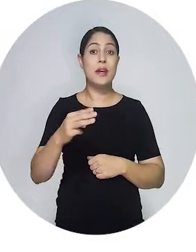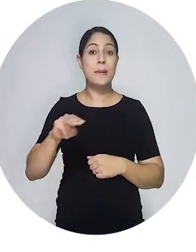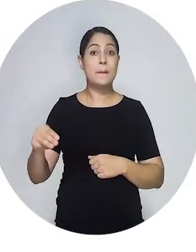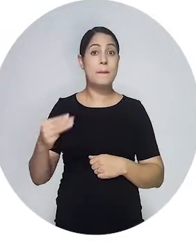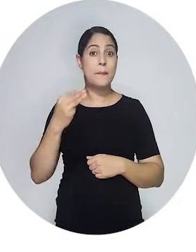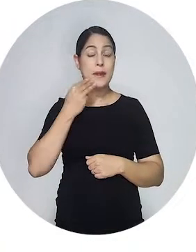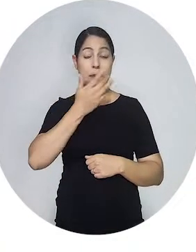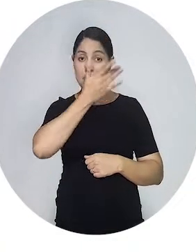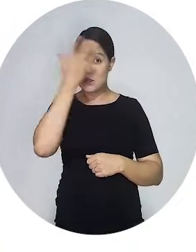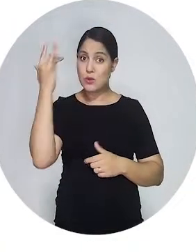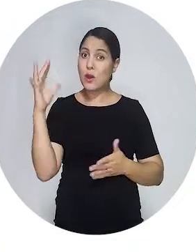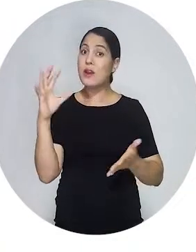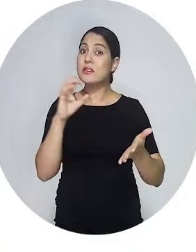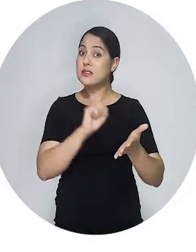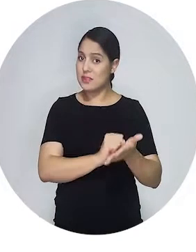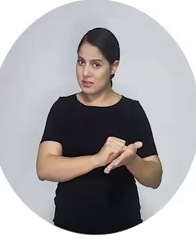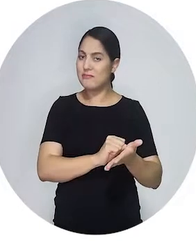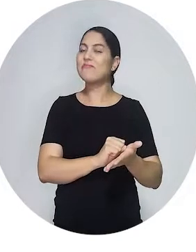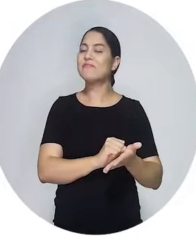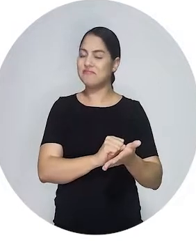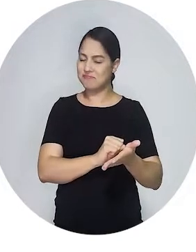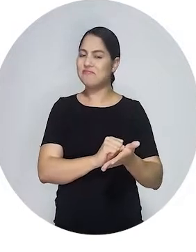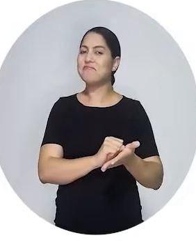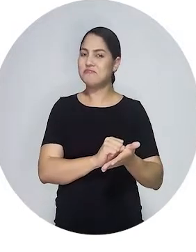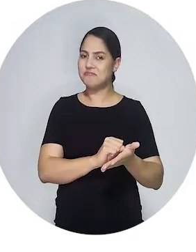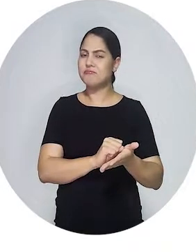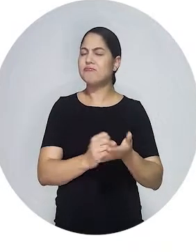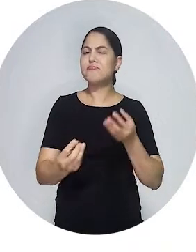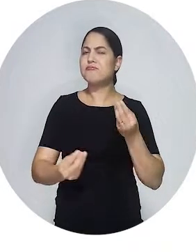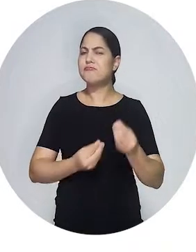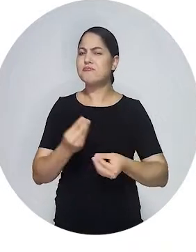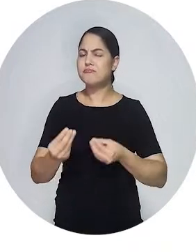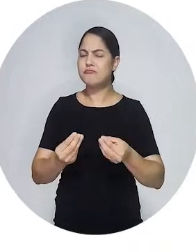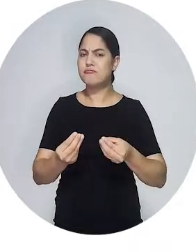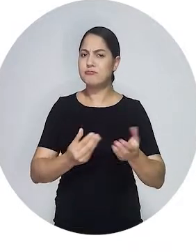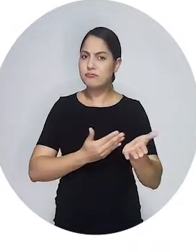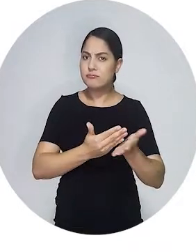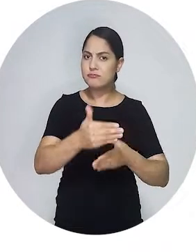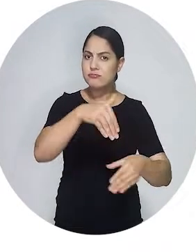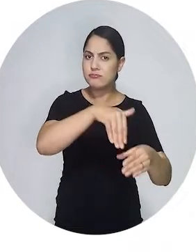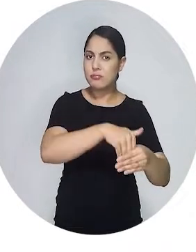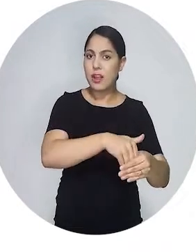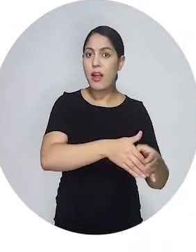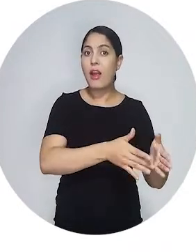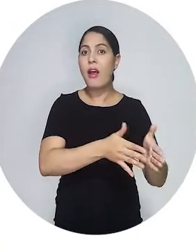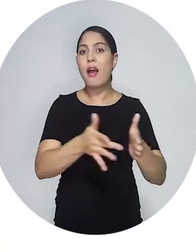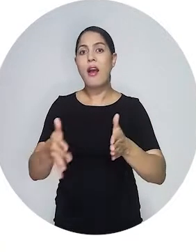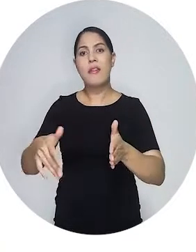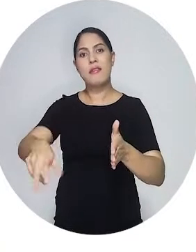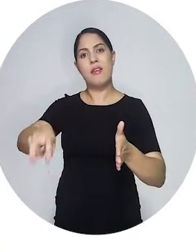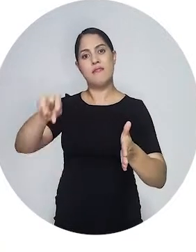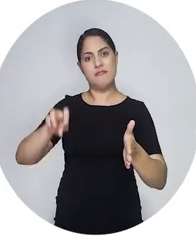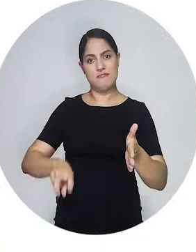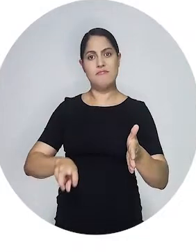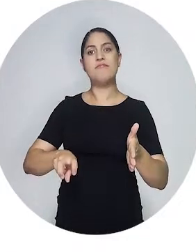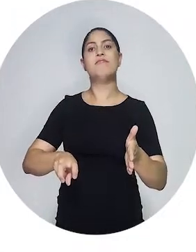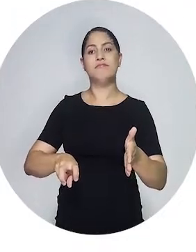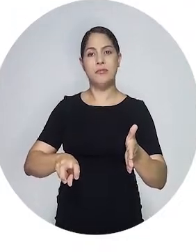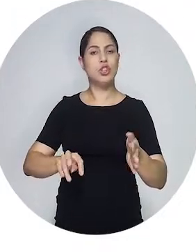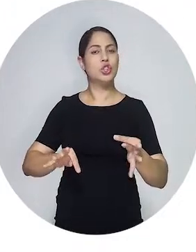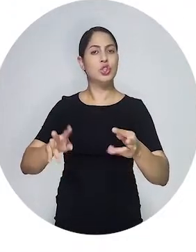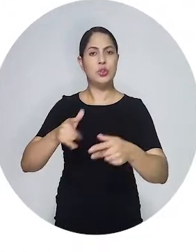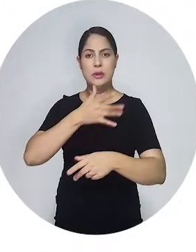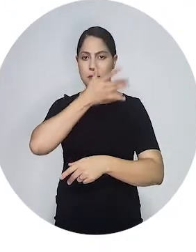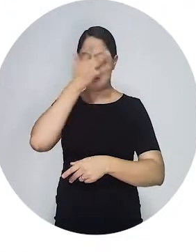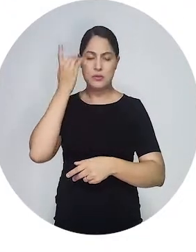e inscritos, e acompanhamos de perto a legalidade de cada etapa do processo eleitoral, do início até a posse dos eleitos. Por